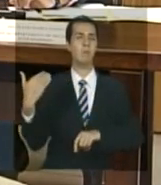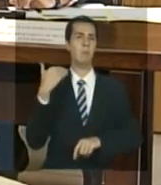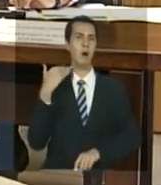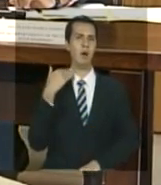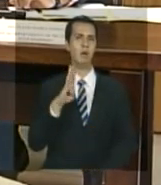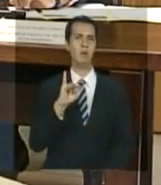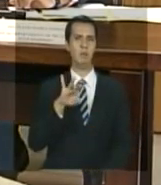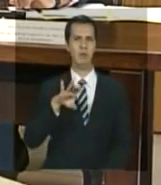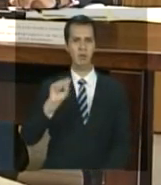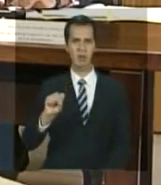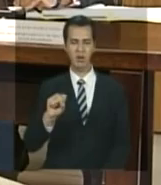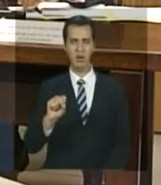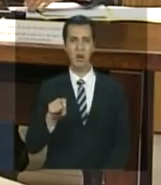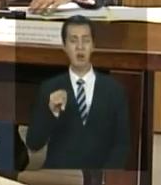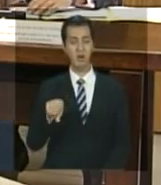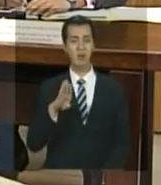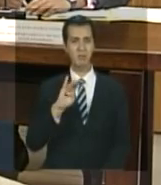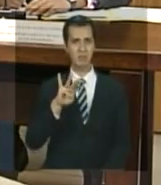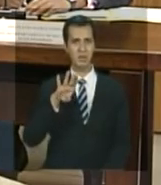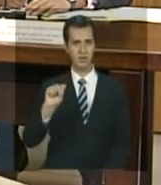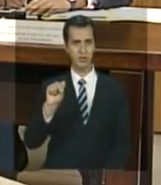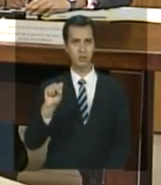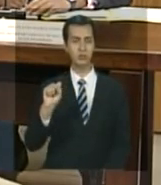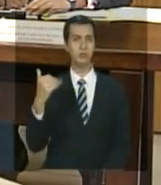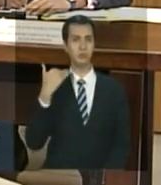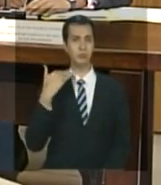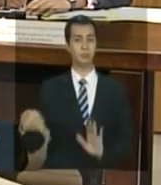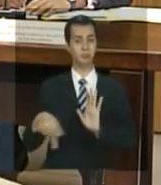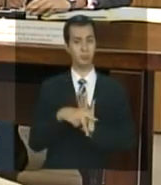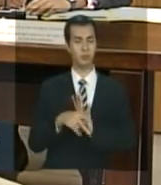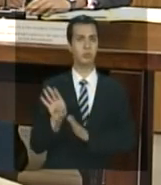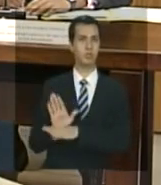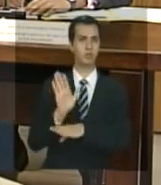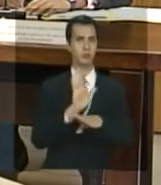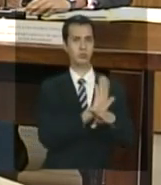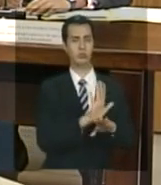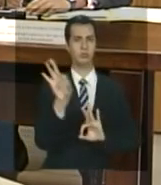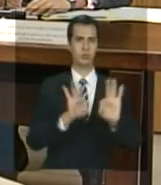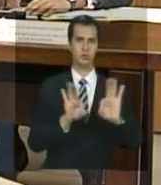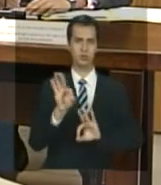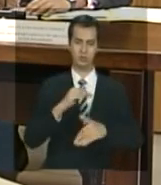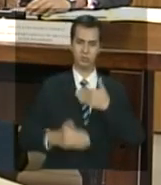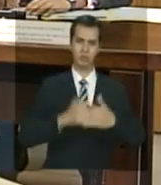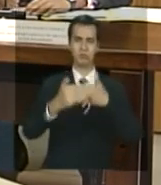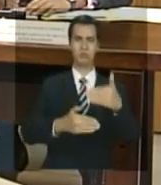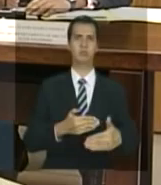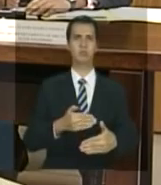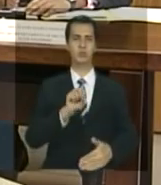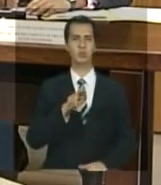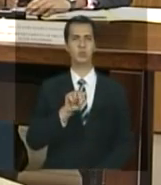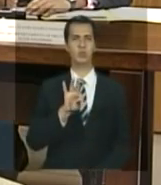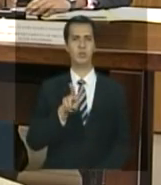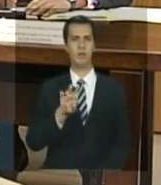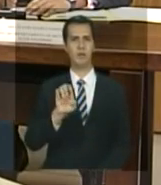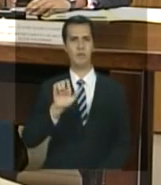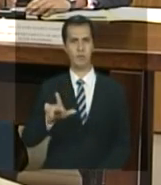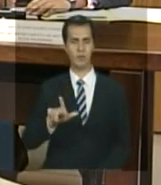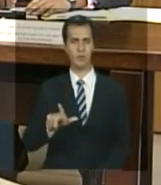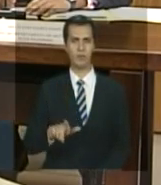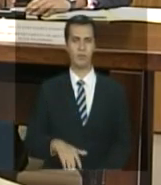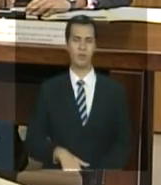de desenvolvimento, voltado para a promoção de projetos de desenvolvimento sustentável